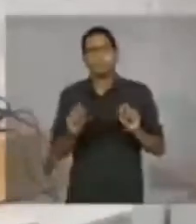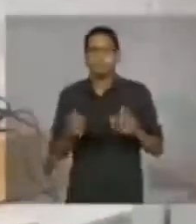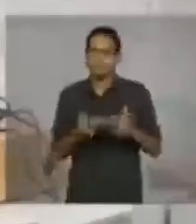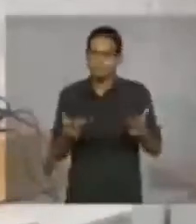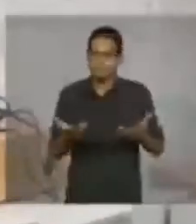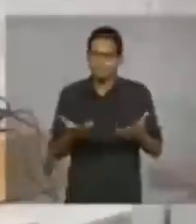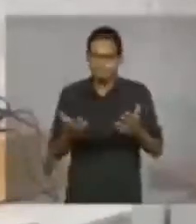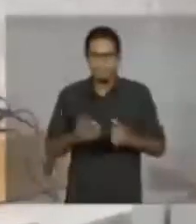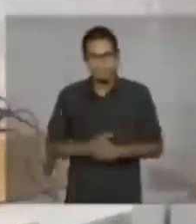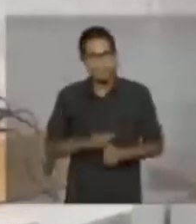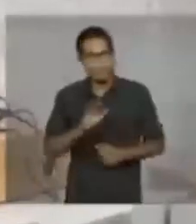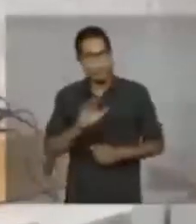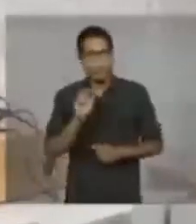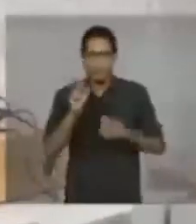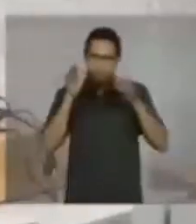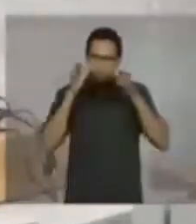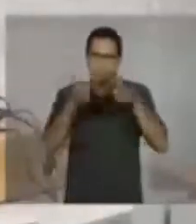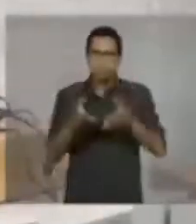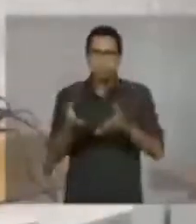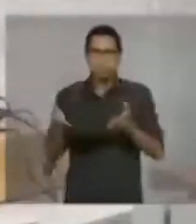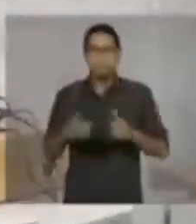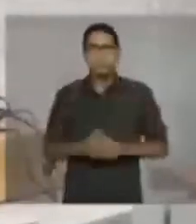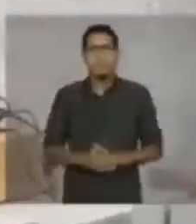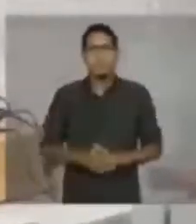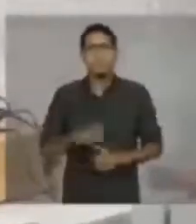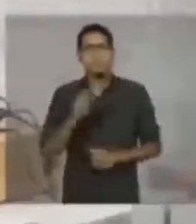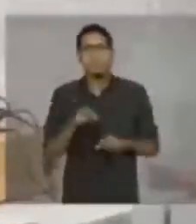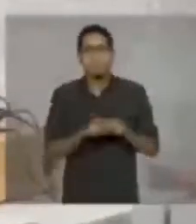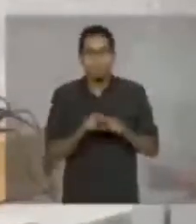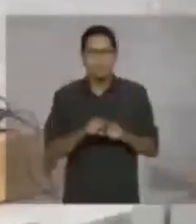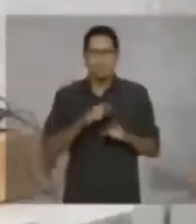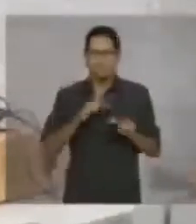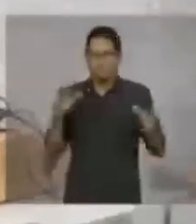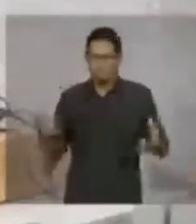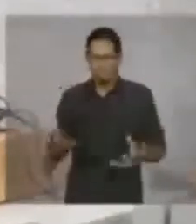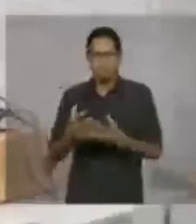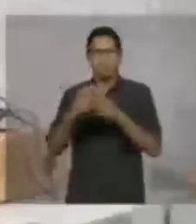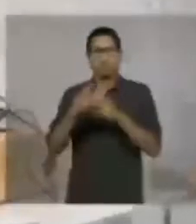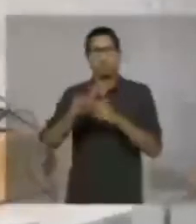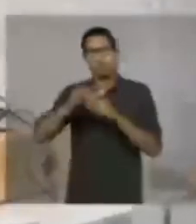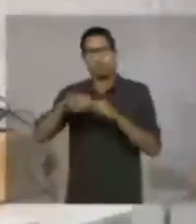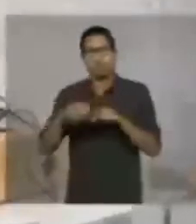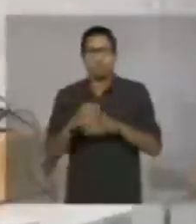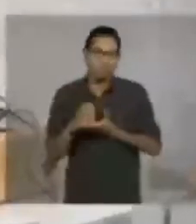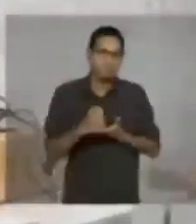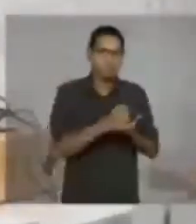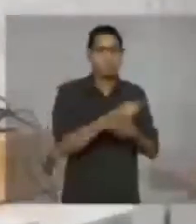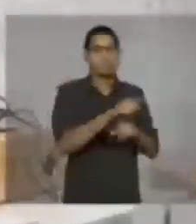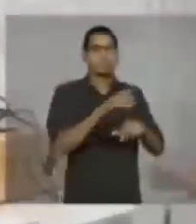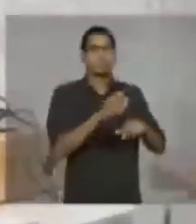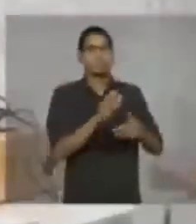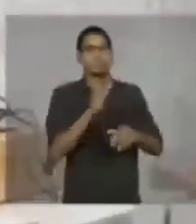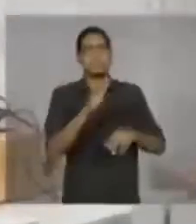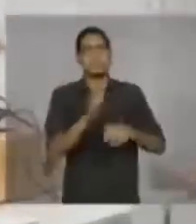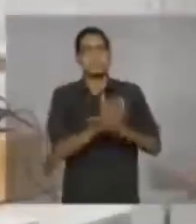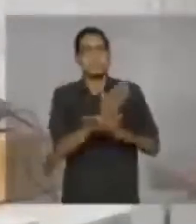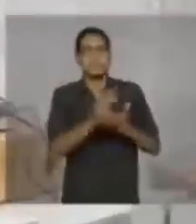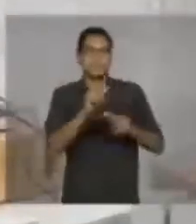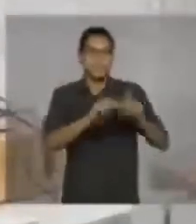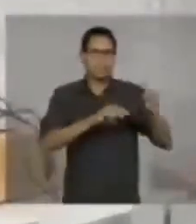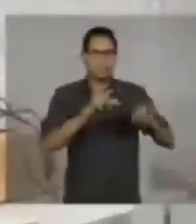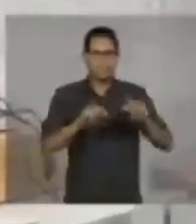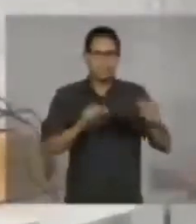enfim, no que nos diz respeito diretamente. Esse negócio de junta tudo e lá na frente separa, na catação manual ou na